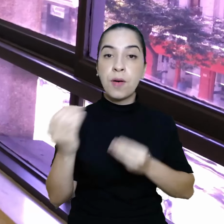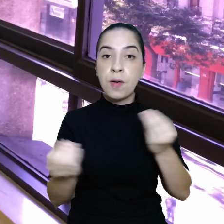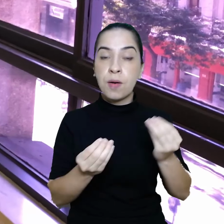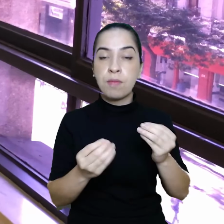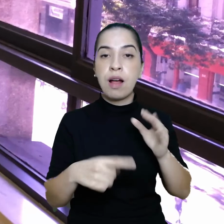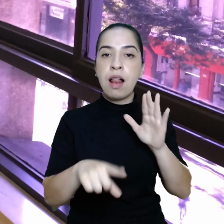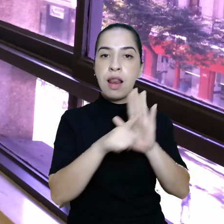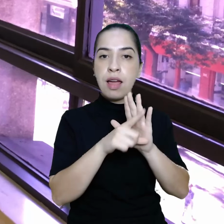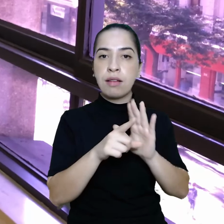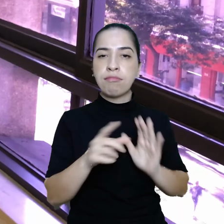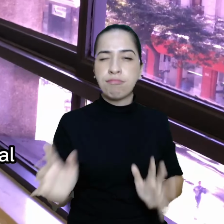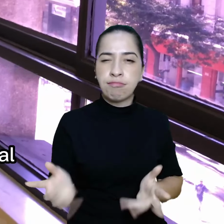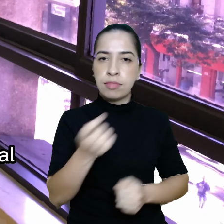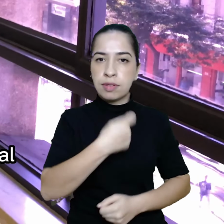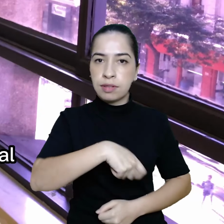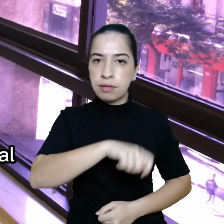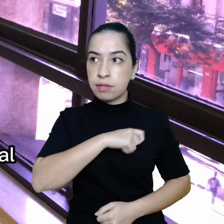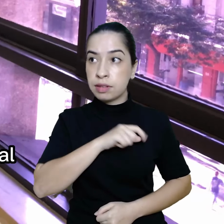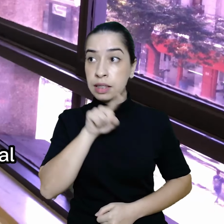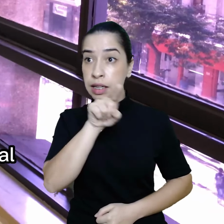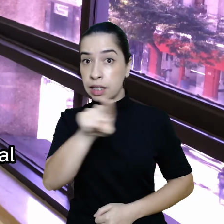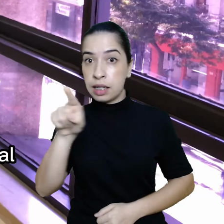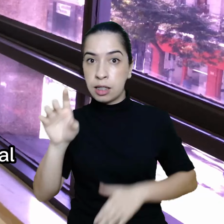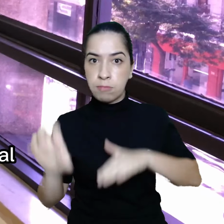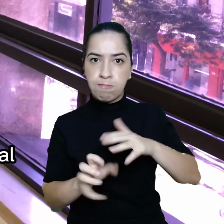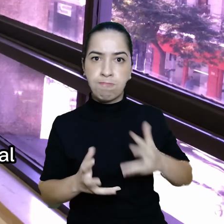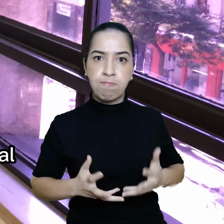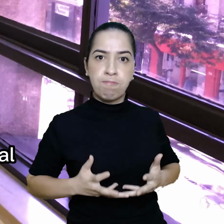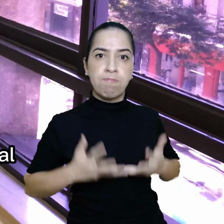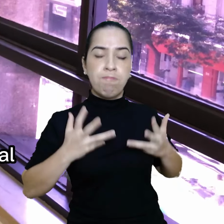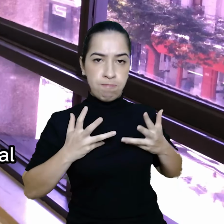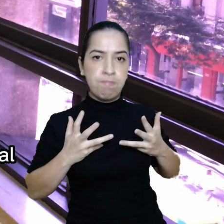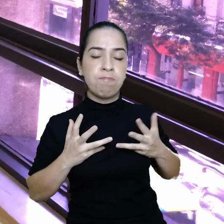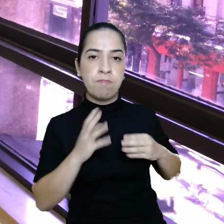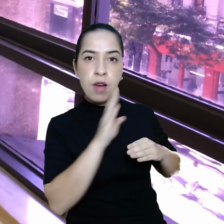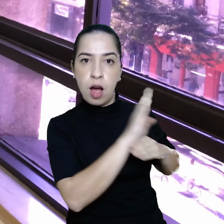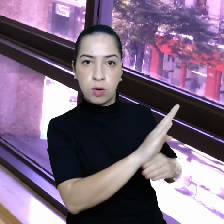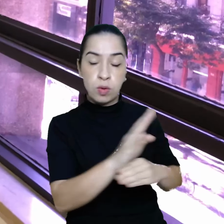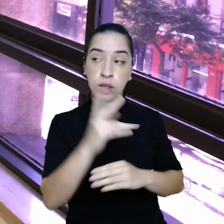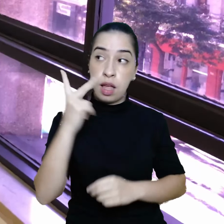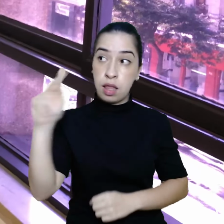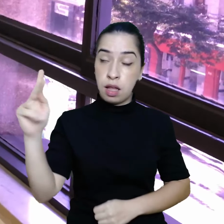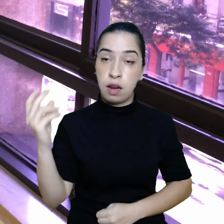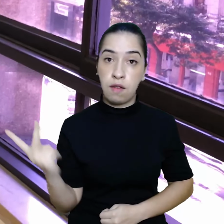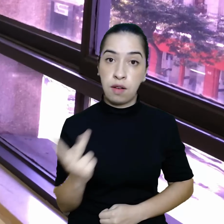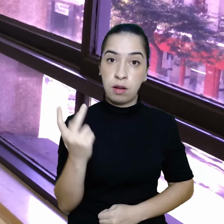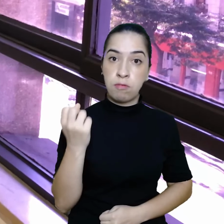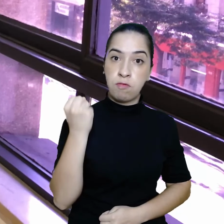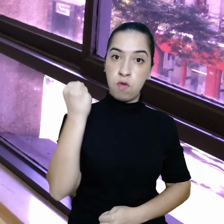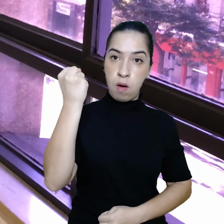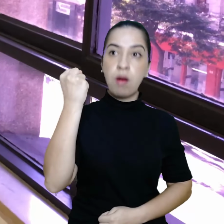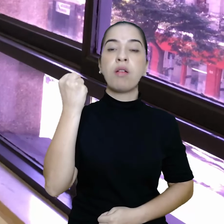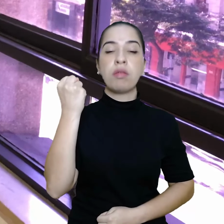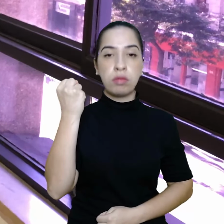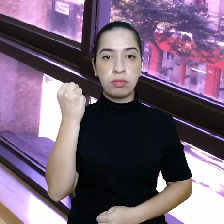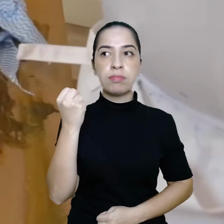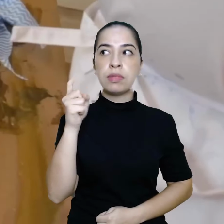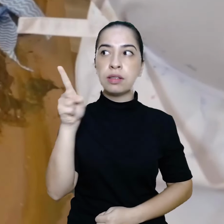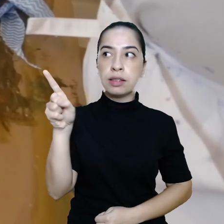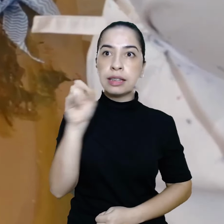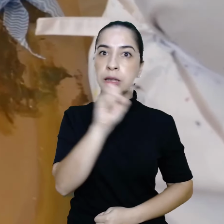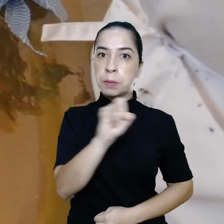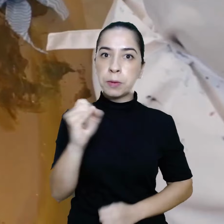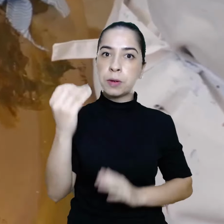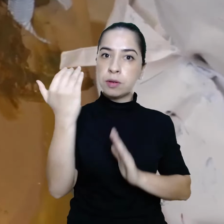fiscal, o que permite às empresas fomentarem as atividades de responsabilidade social, fortalecendo seus valores institucionais